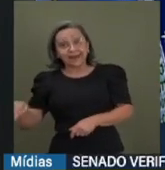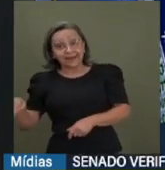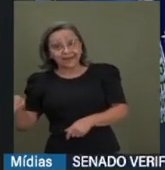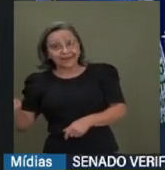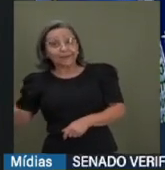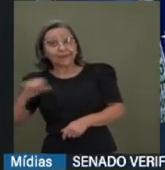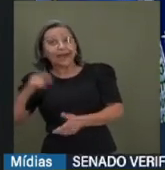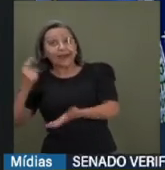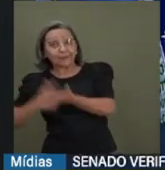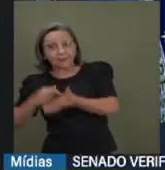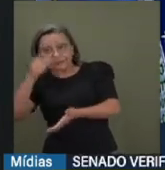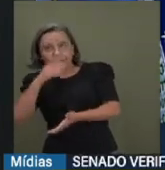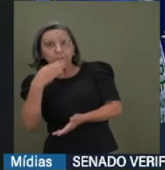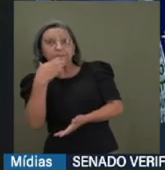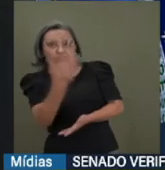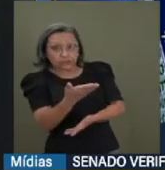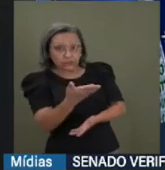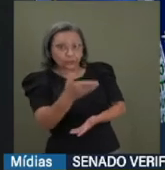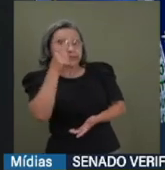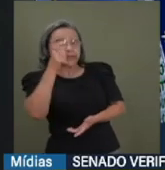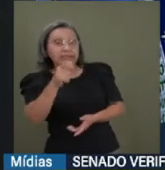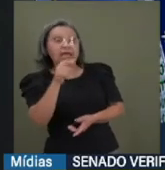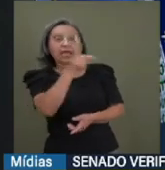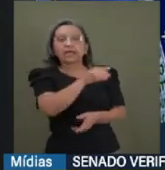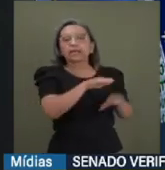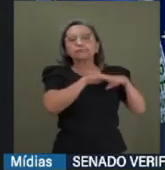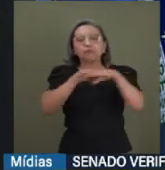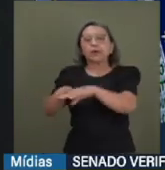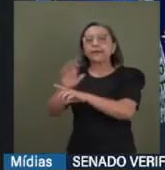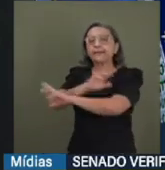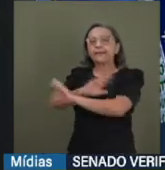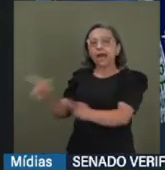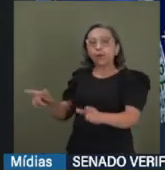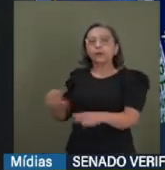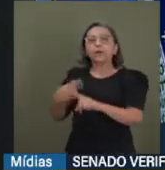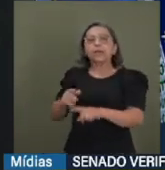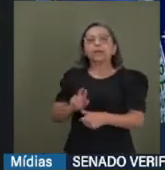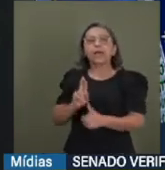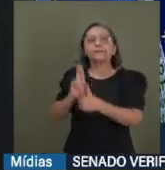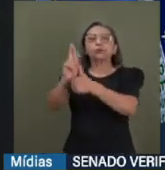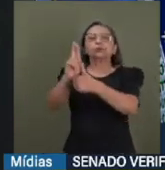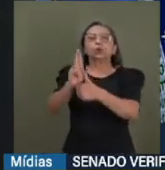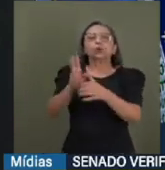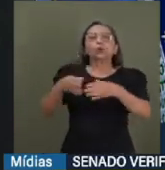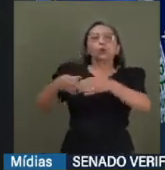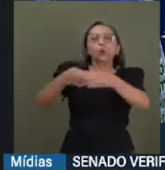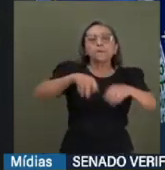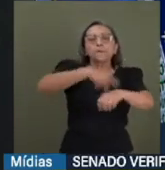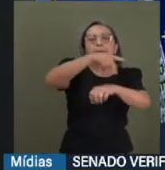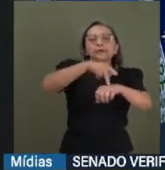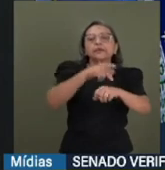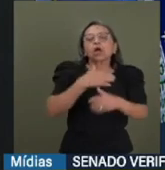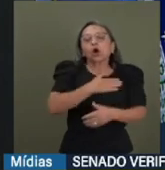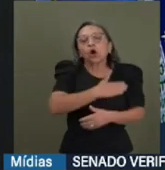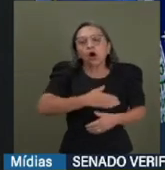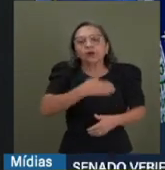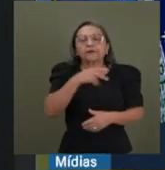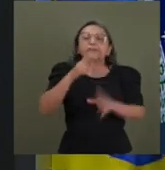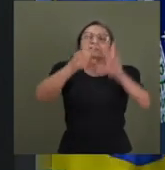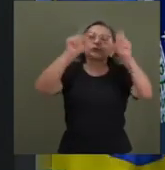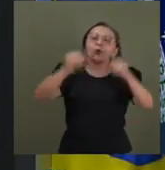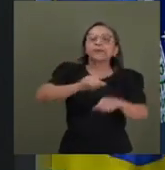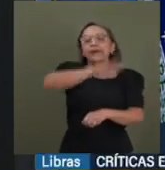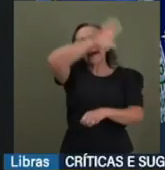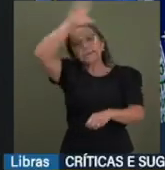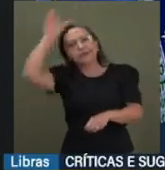que não pode. Ele foi o porta-voz daqueles países que adoram falar sobre a Amazônia e